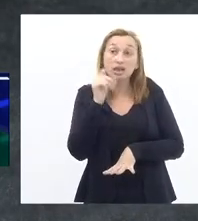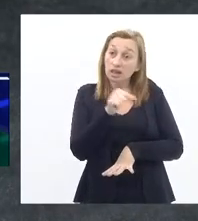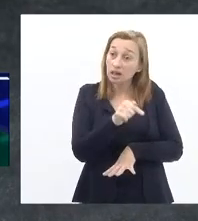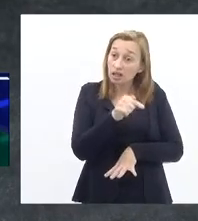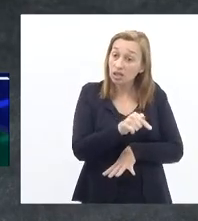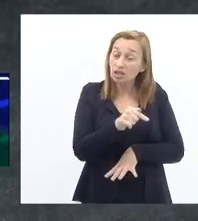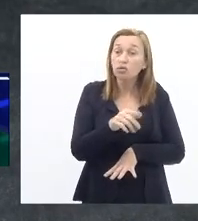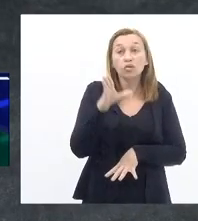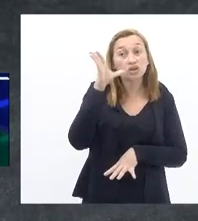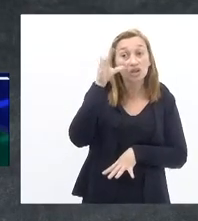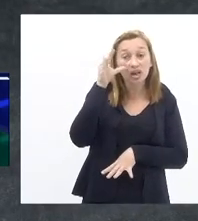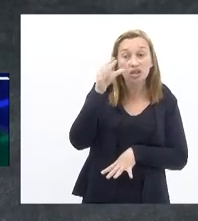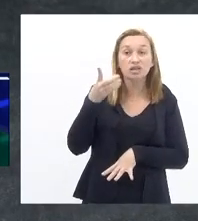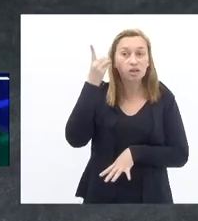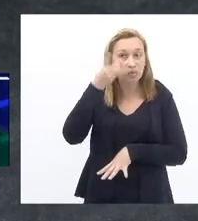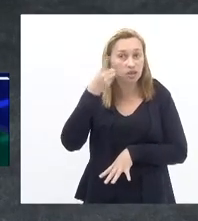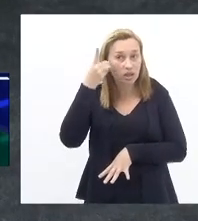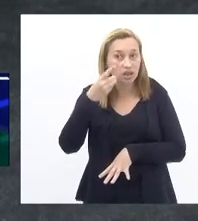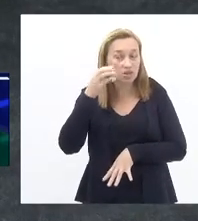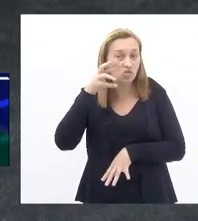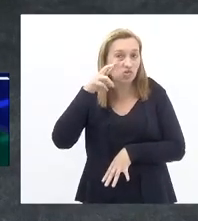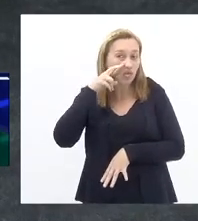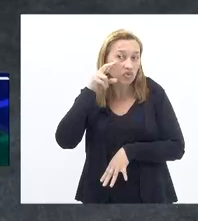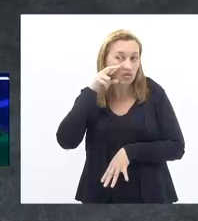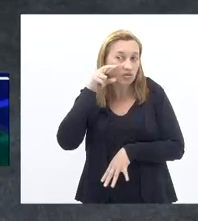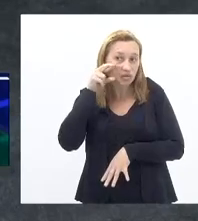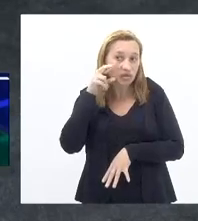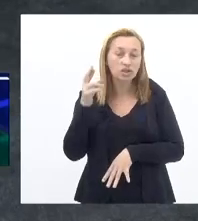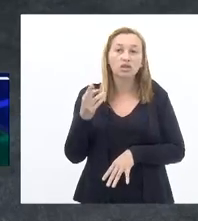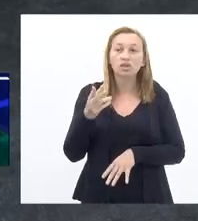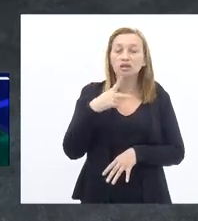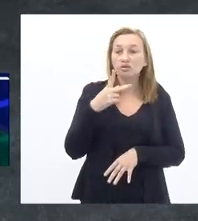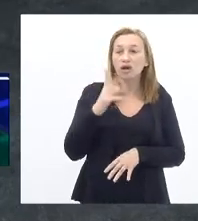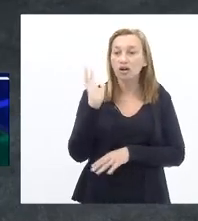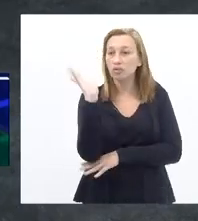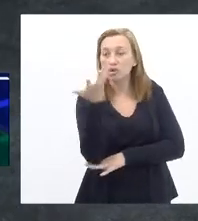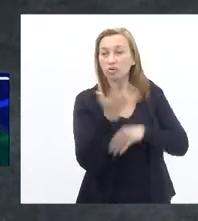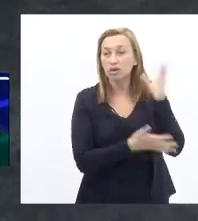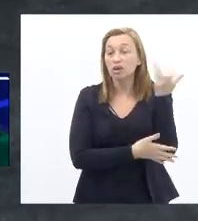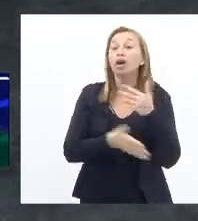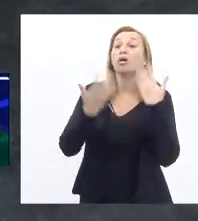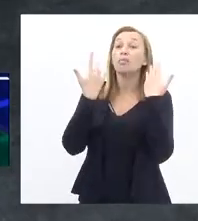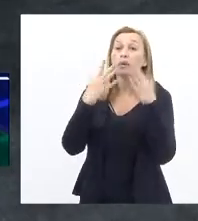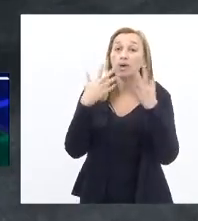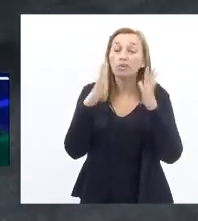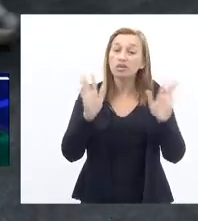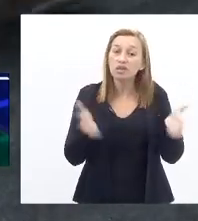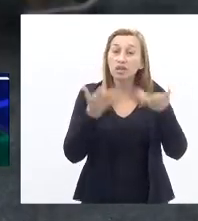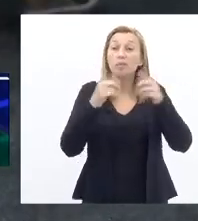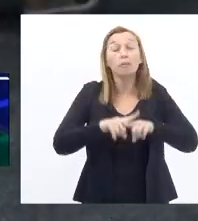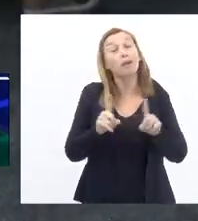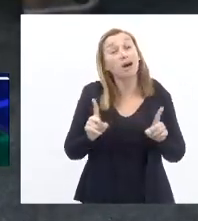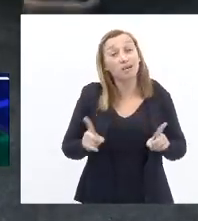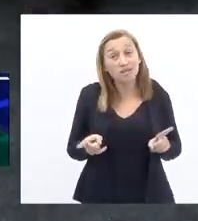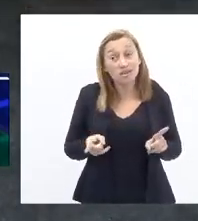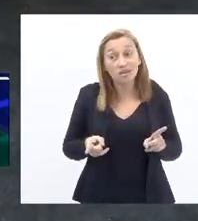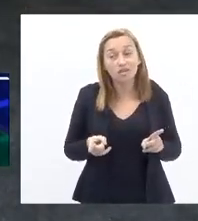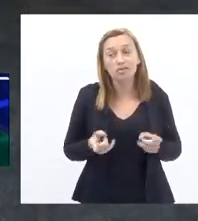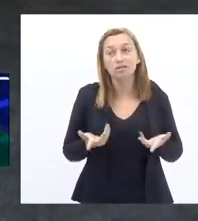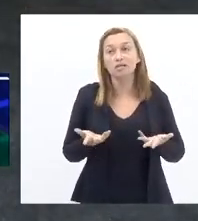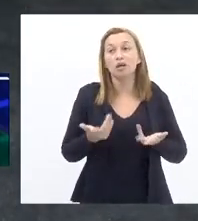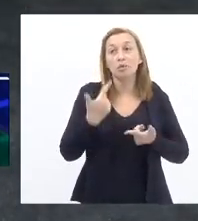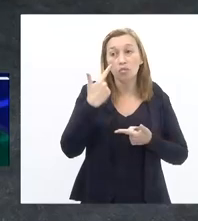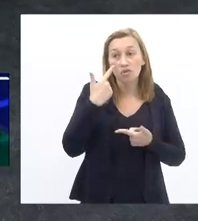o interesse do deputado Rosenberg Reis no que se refere ao meio ambiente, aplaudindo essa iniciativa, mas, por